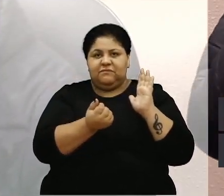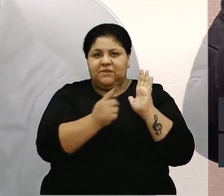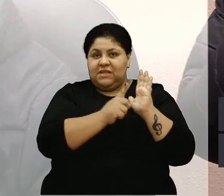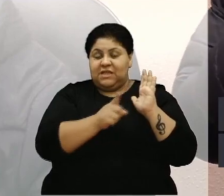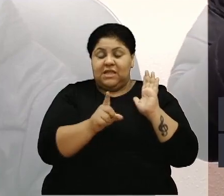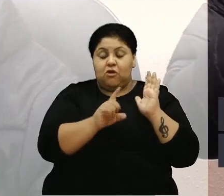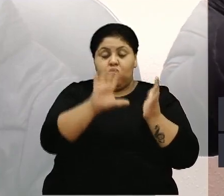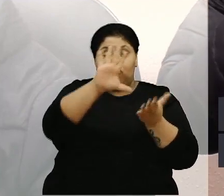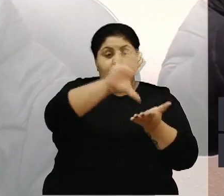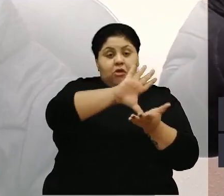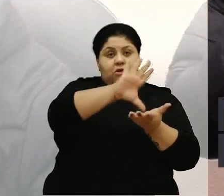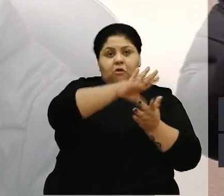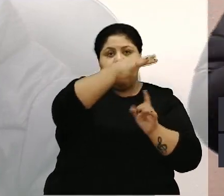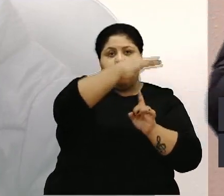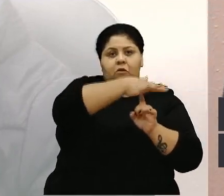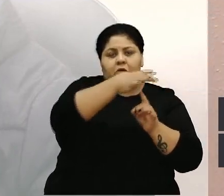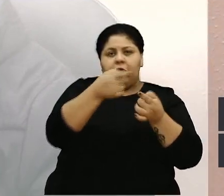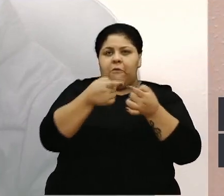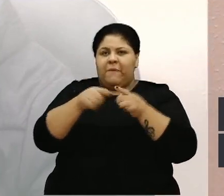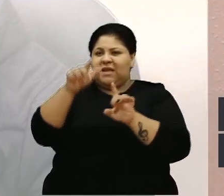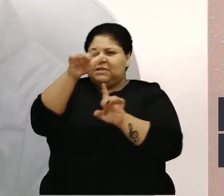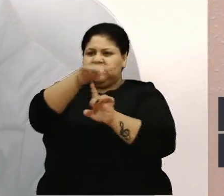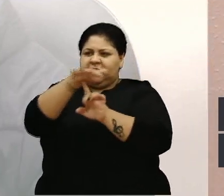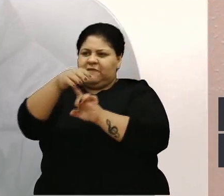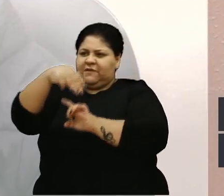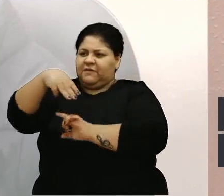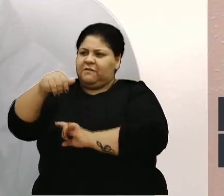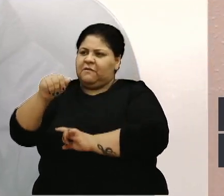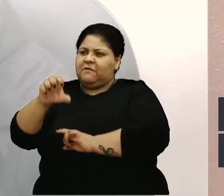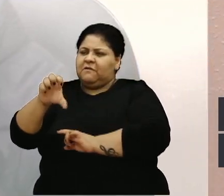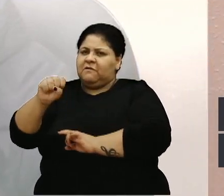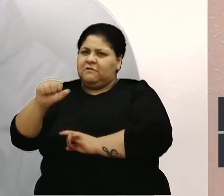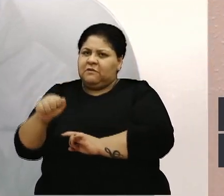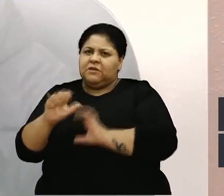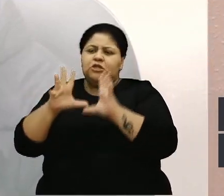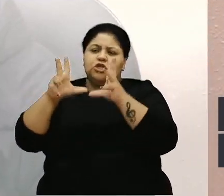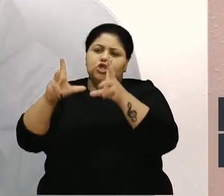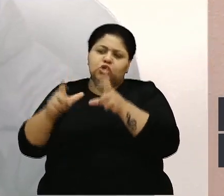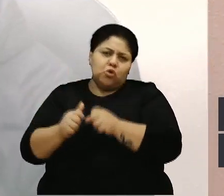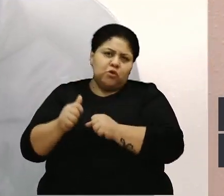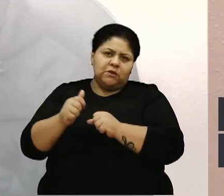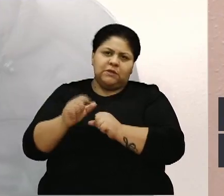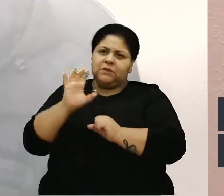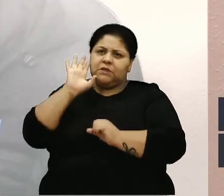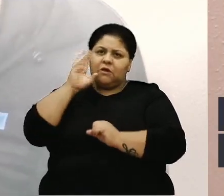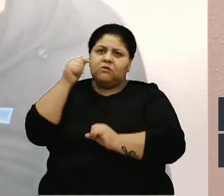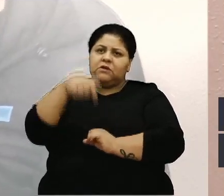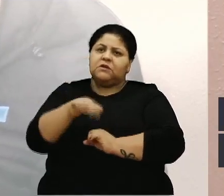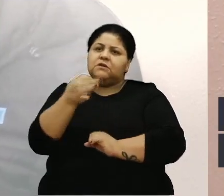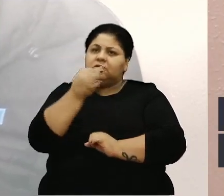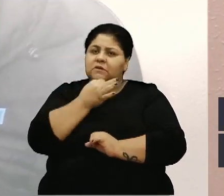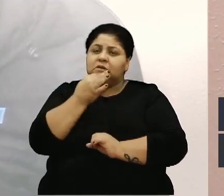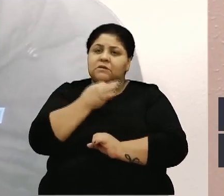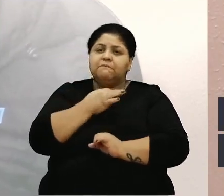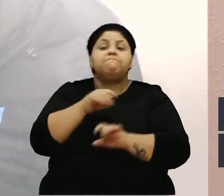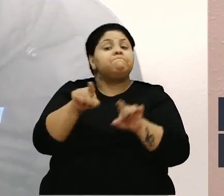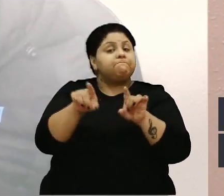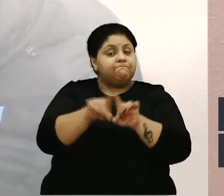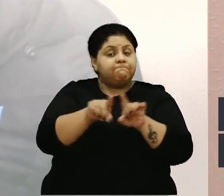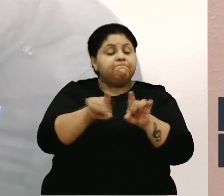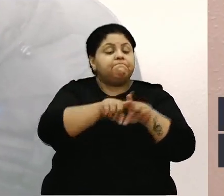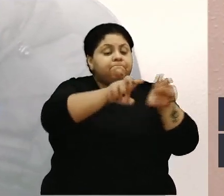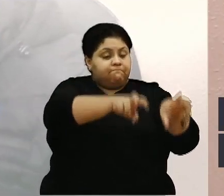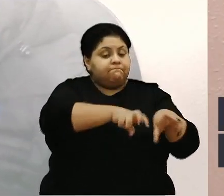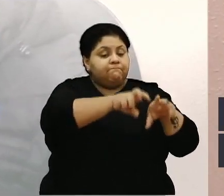das Feiras, mas também na Feira da Maesa e todas as outras feiras que acontecem na cidade, inclusive a Feira do Agricultor. Ela pode